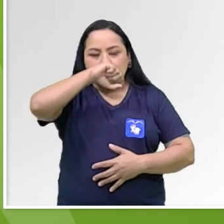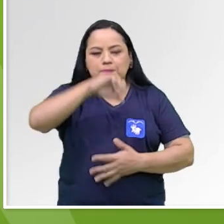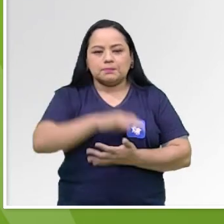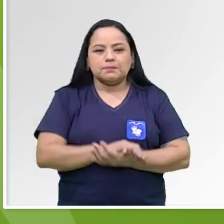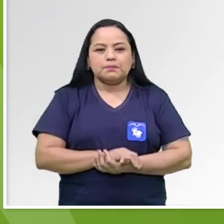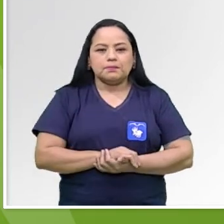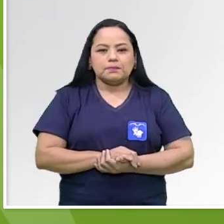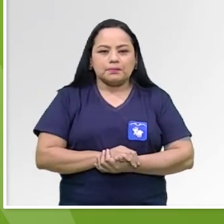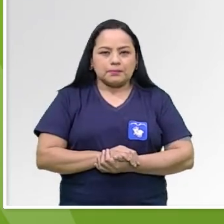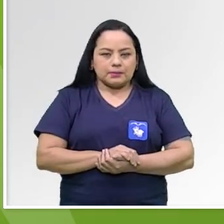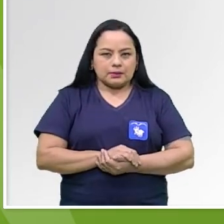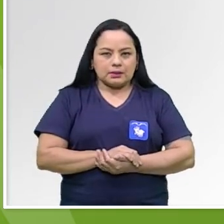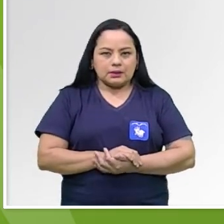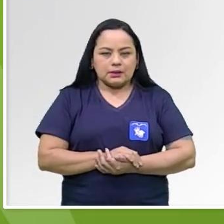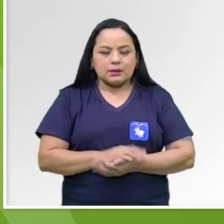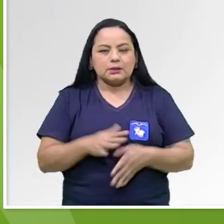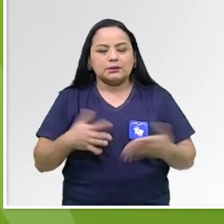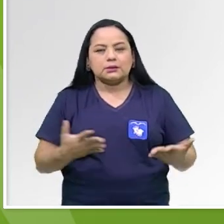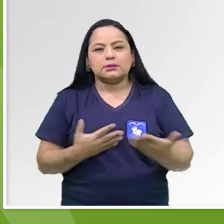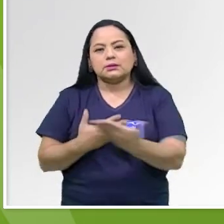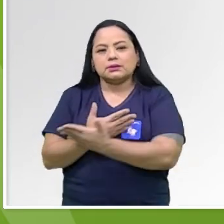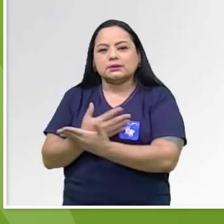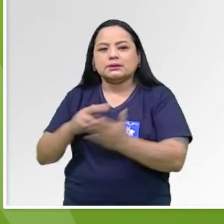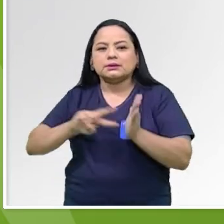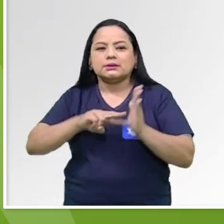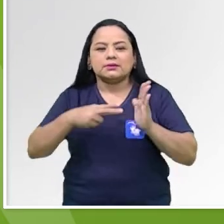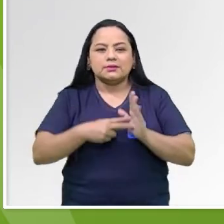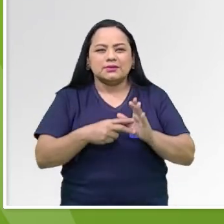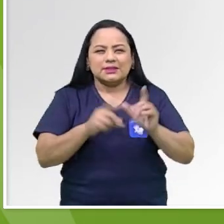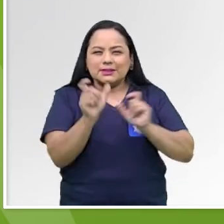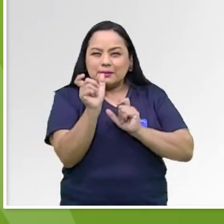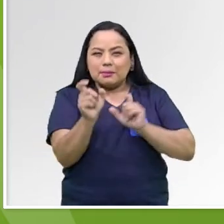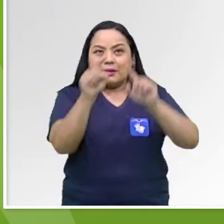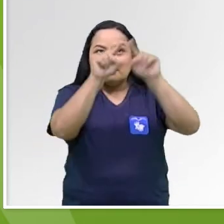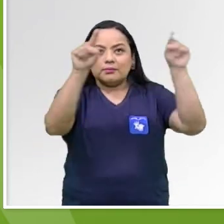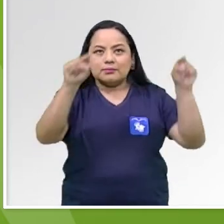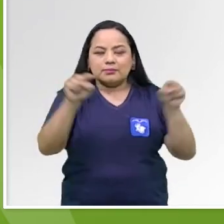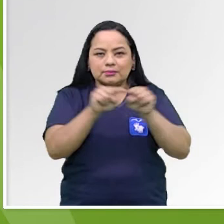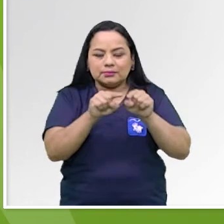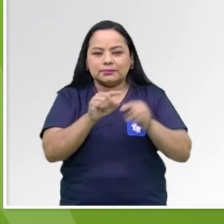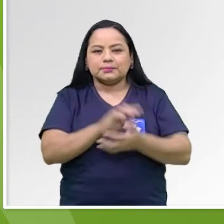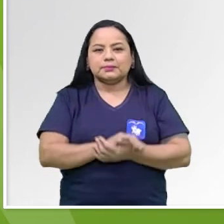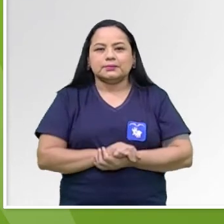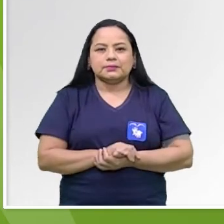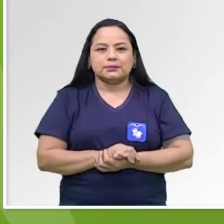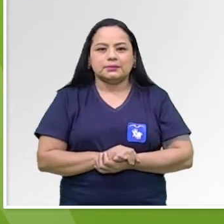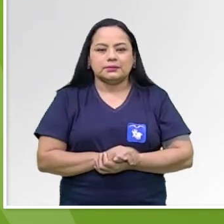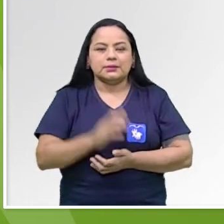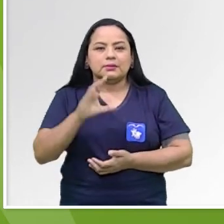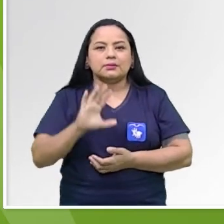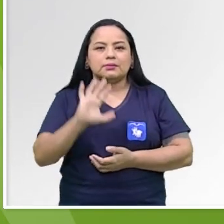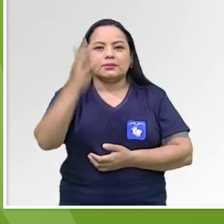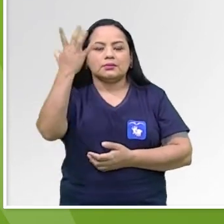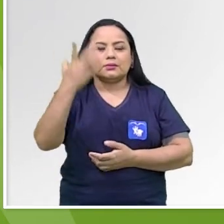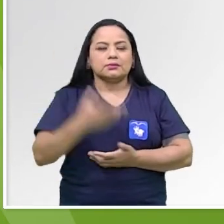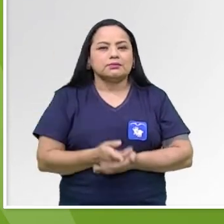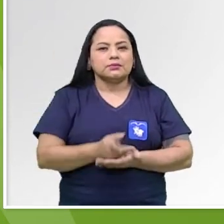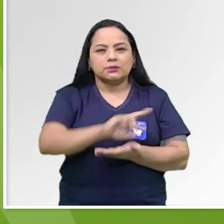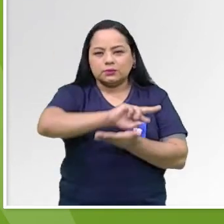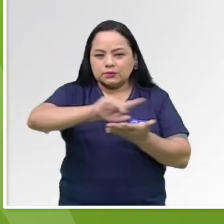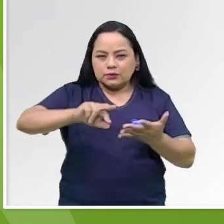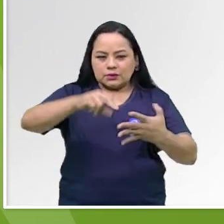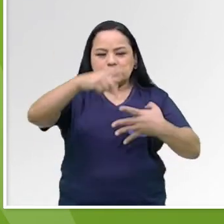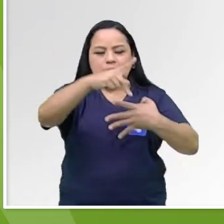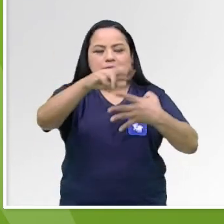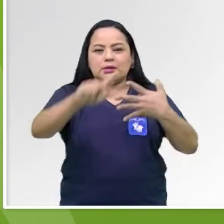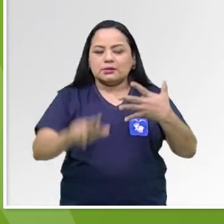Ok? Então, é isso que quer dizer viviparidade. Ok? Então, isso acontece com a maioria das espécies. Já que